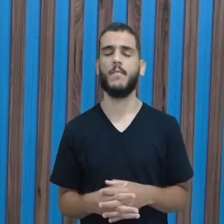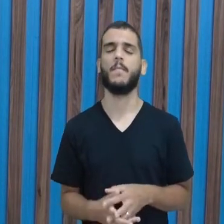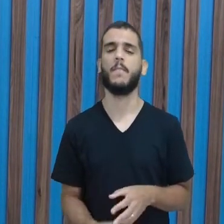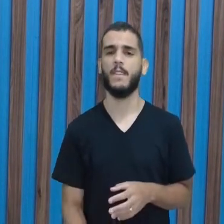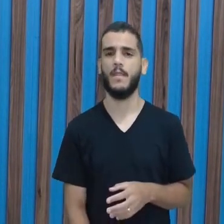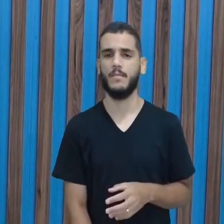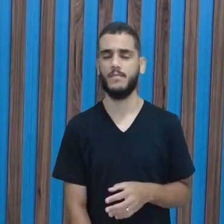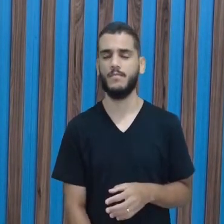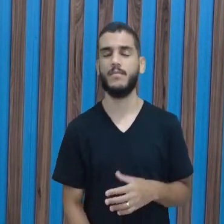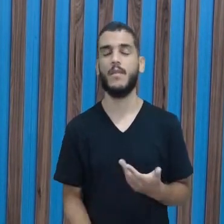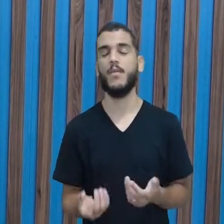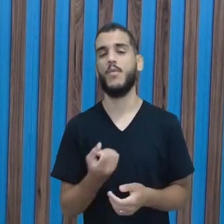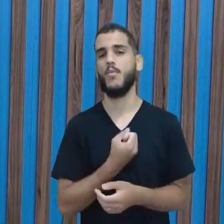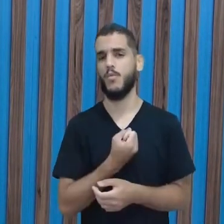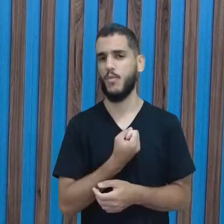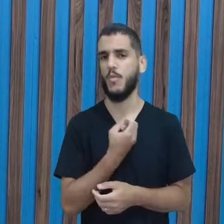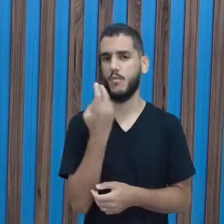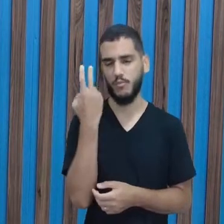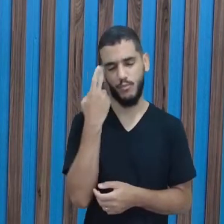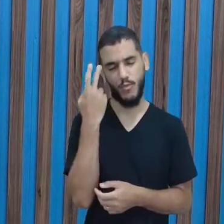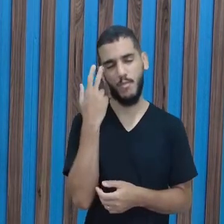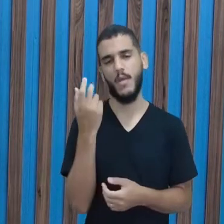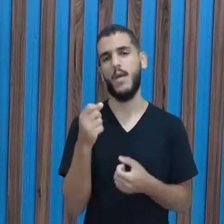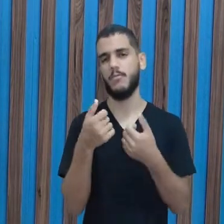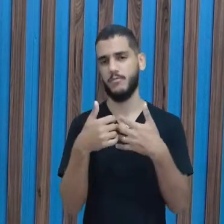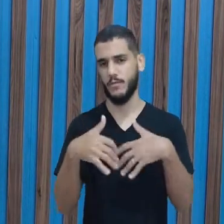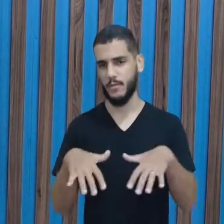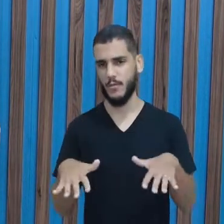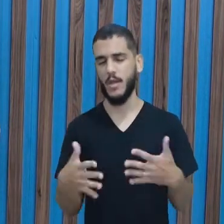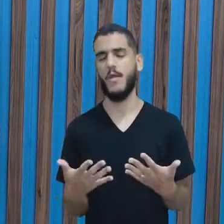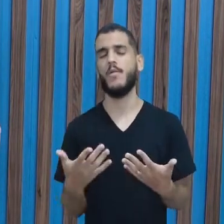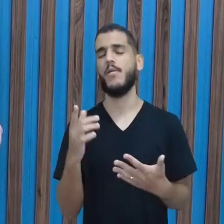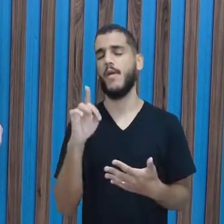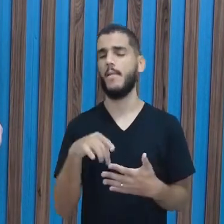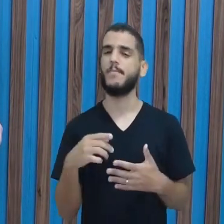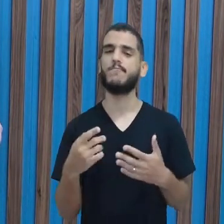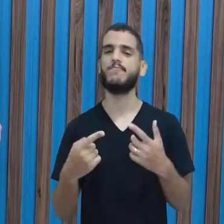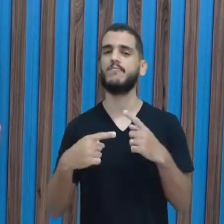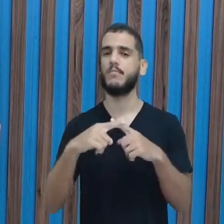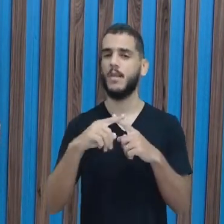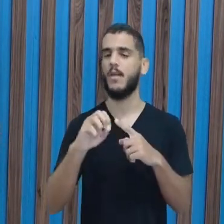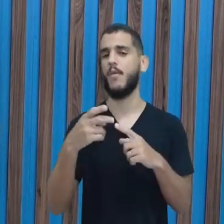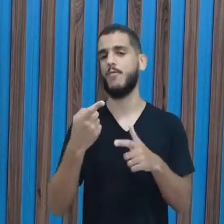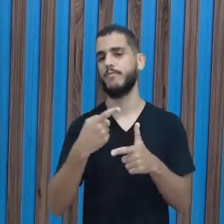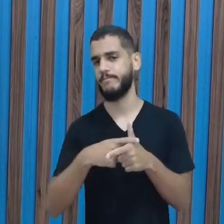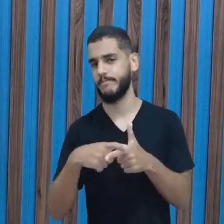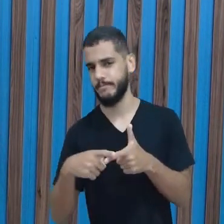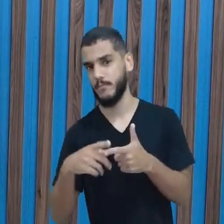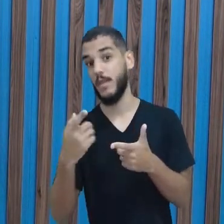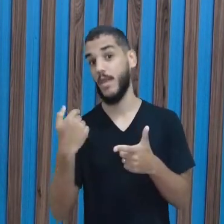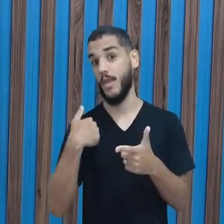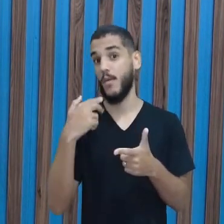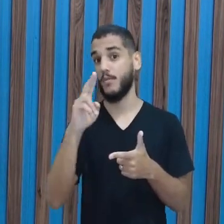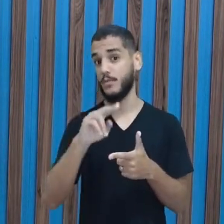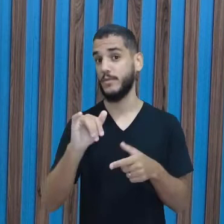natural. Eu estou aumentando, multiplicando ou dividindo? Eu estou multiplicando.